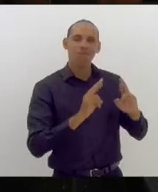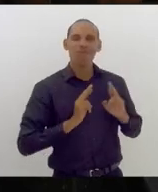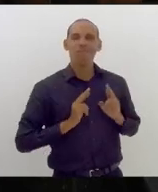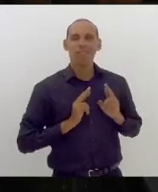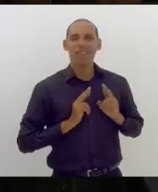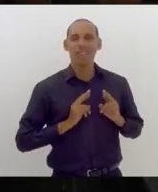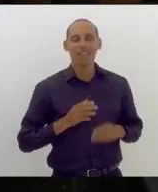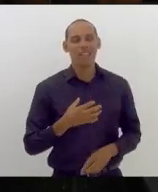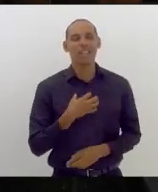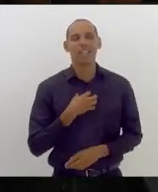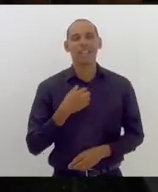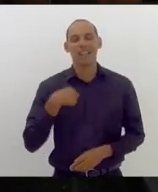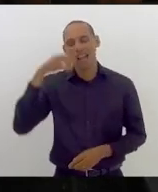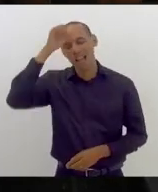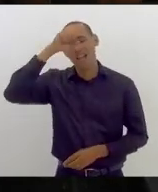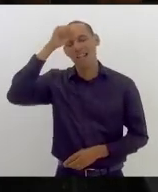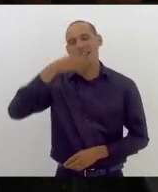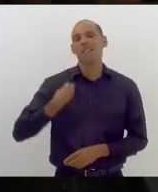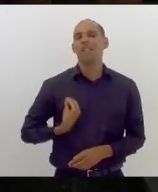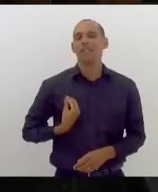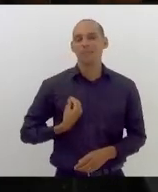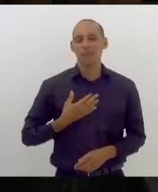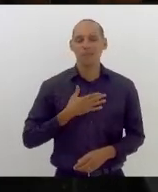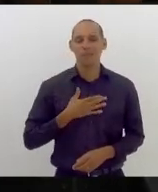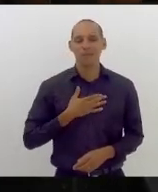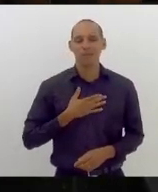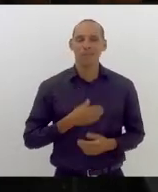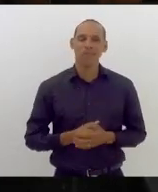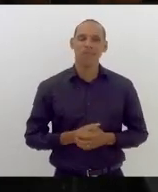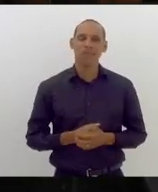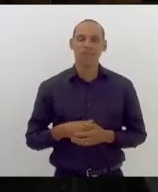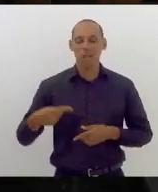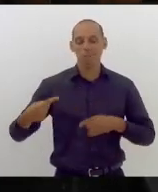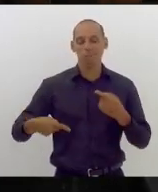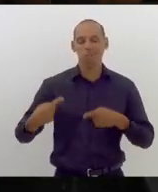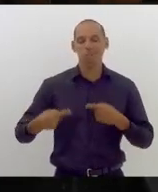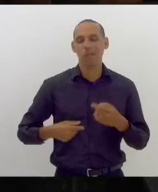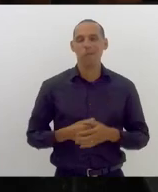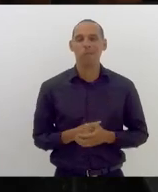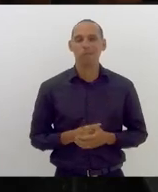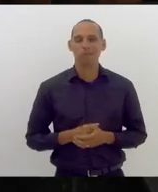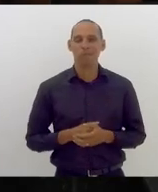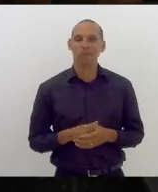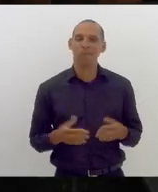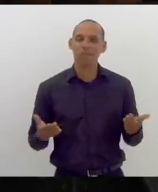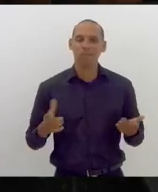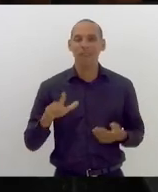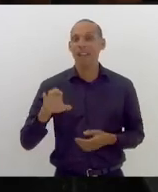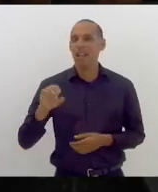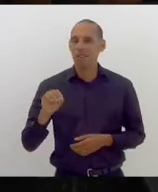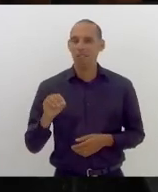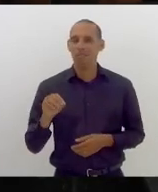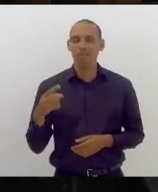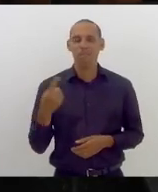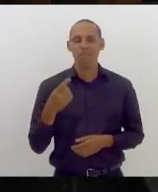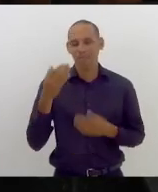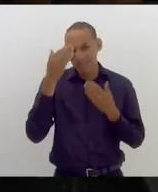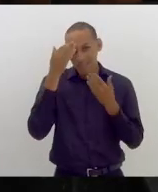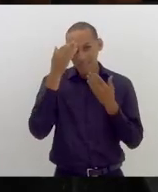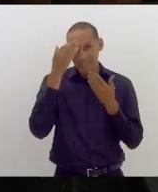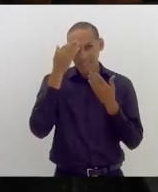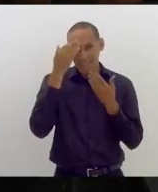forma que eu aprendi na minha vida a fazer política. Então, Léo, primeiro te